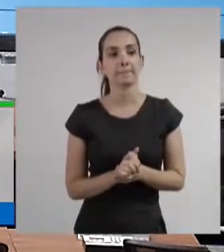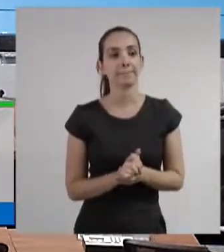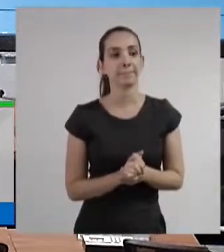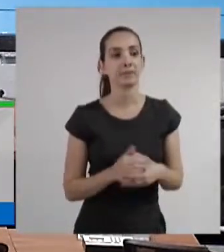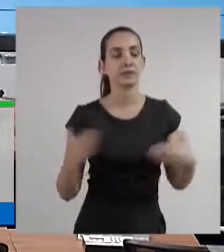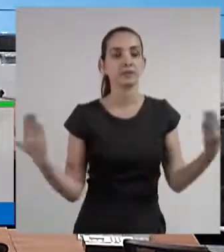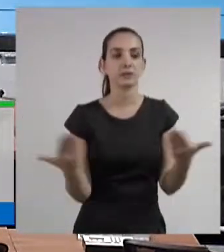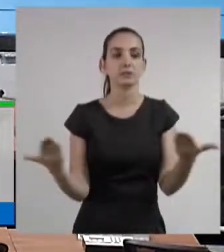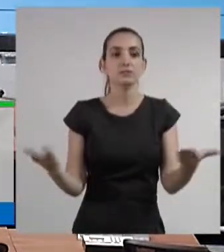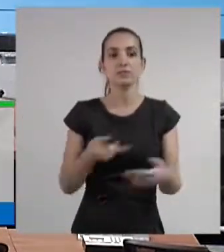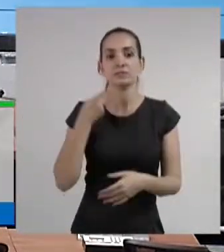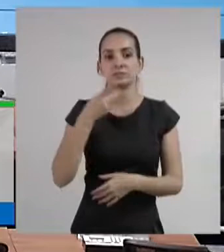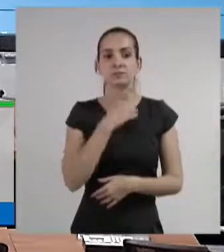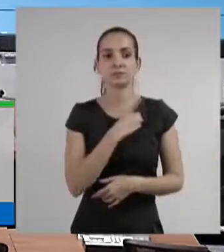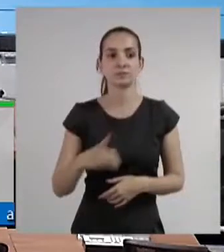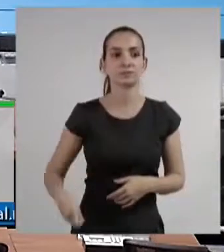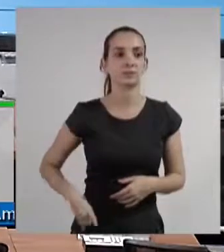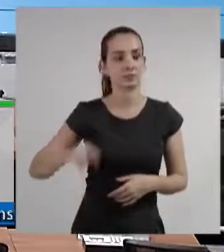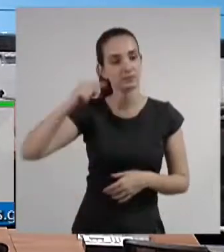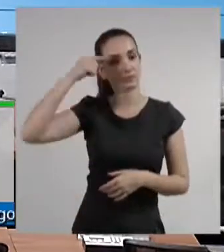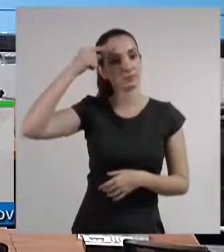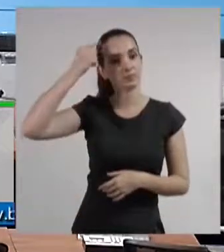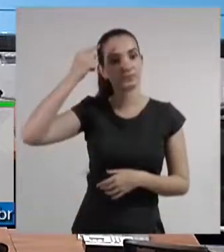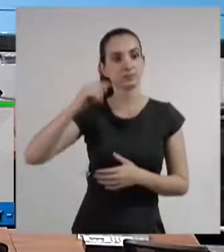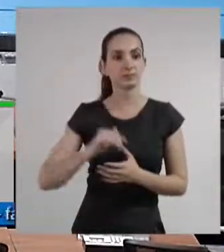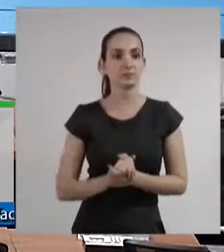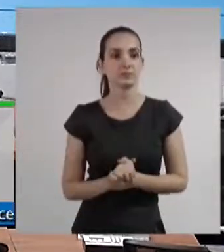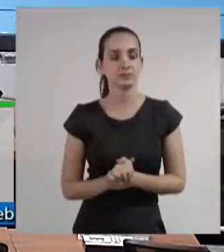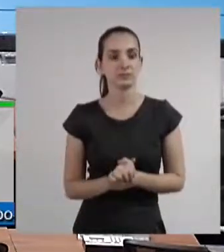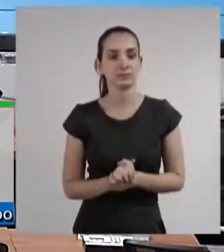Com a palavra, Sua Excelência, deputado Zé Teixeira.